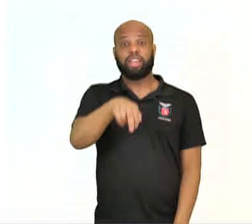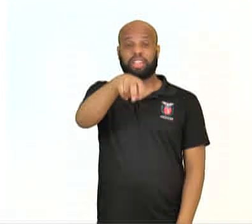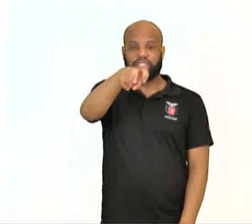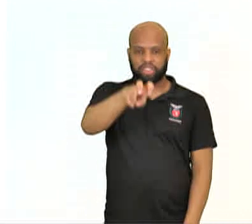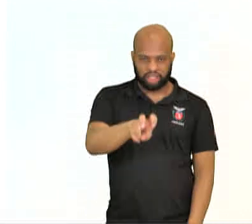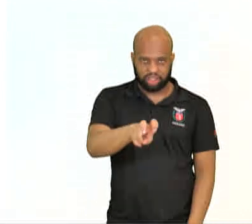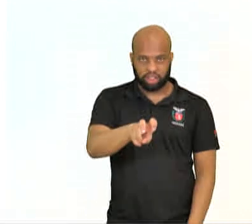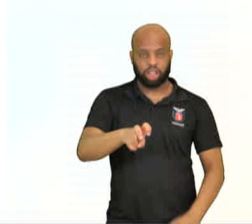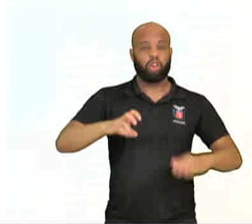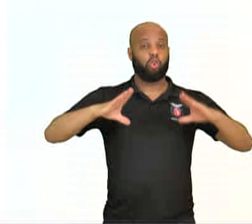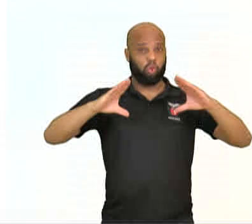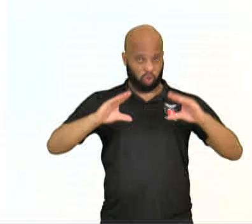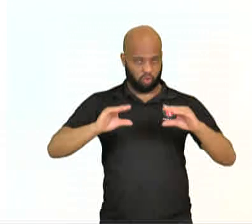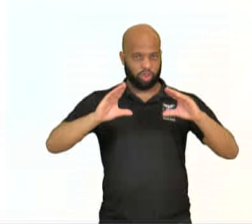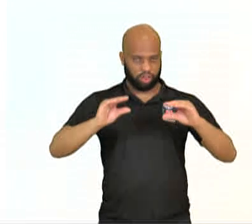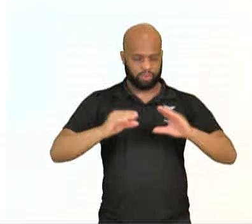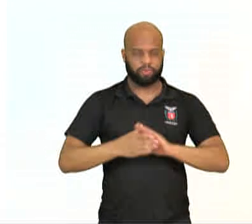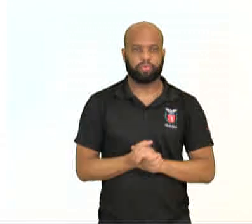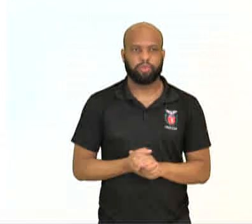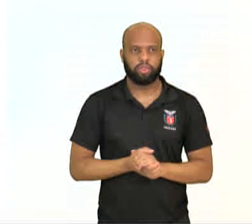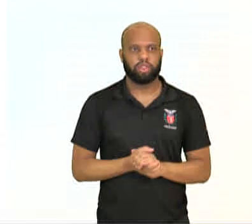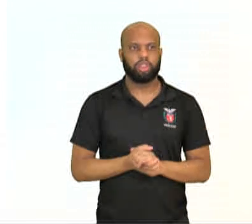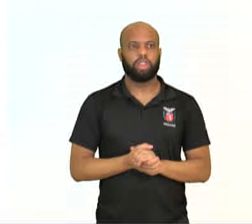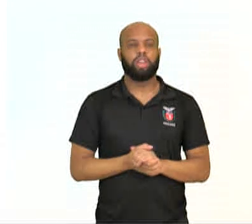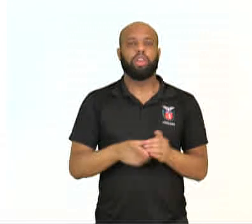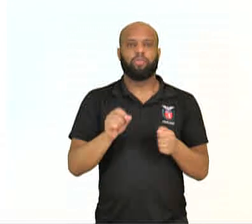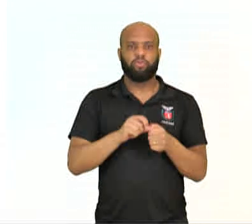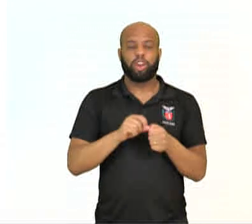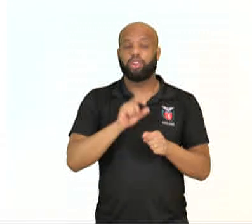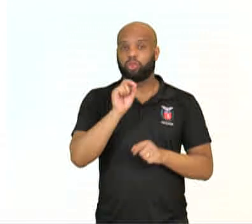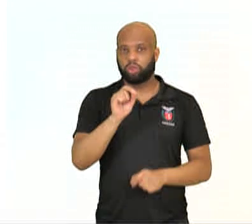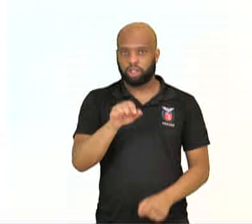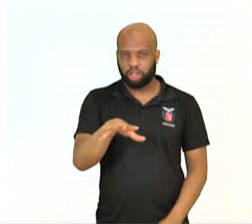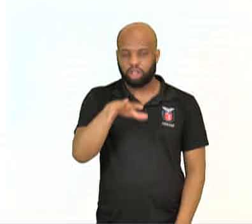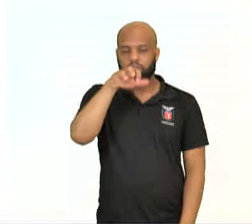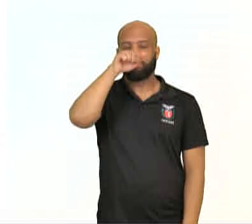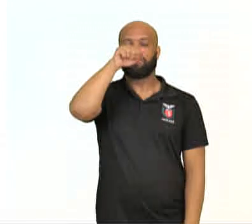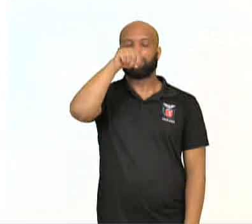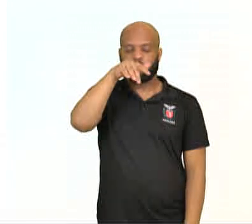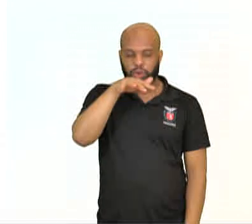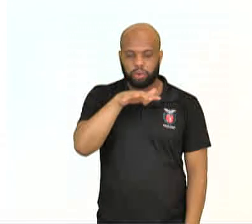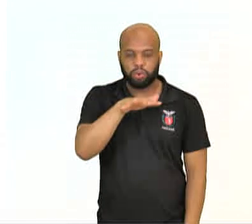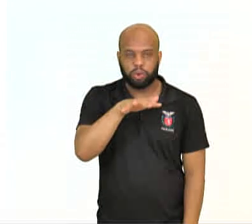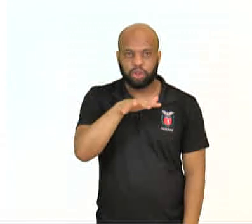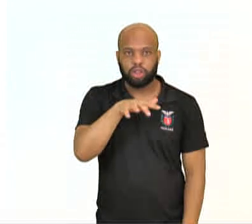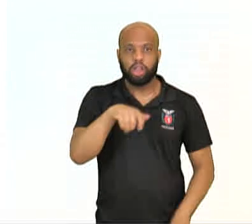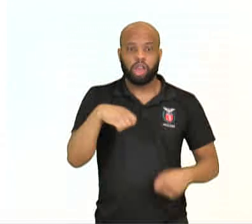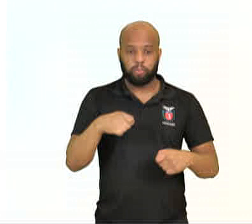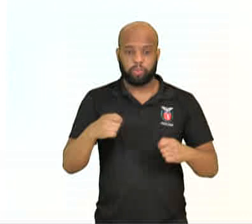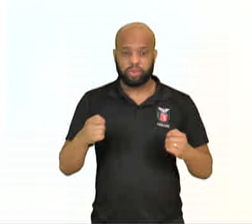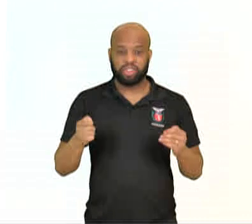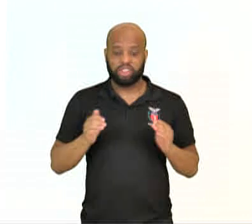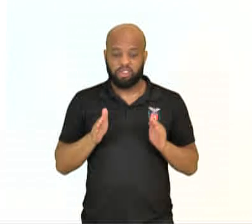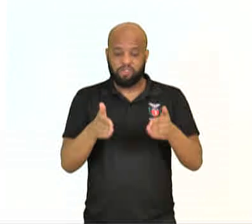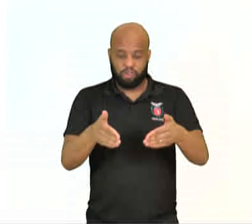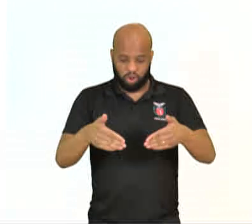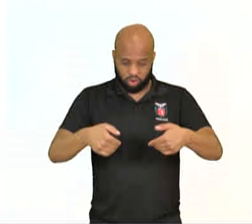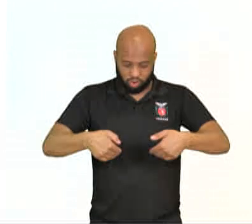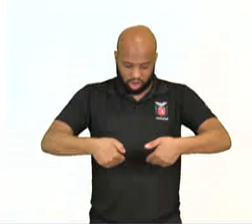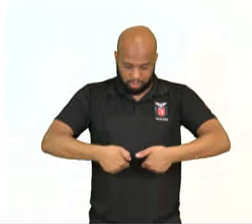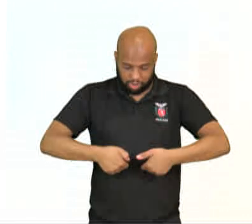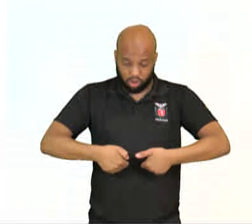confortavelmente para iniciar. Faça ciclos de respiração concentrando o foco no abdômen e depois no